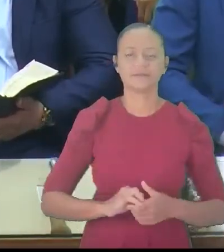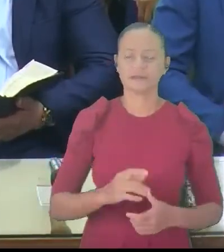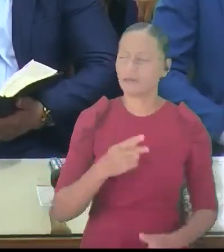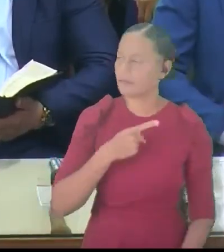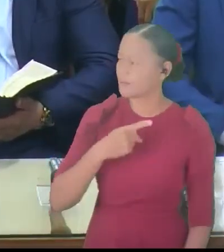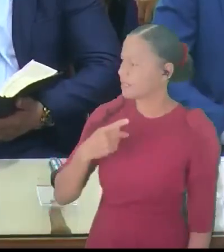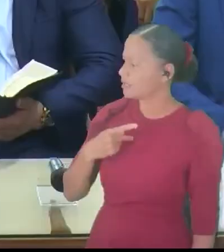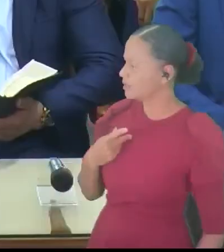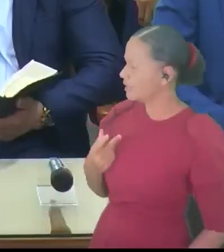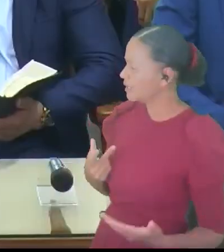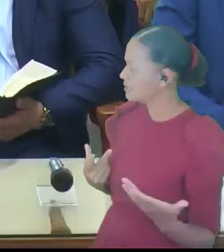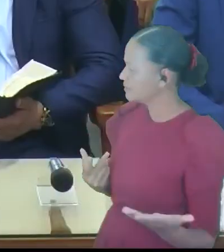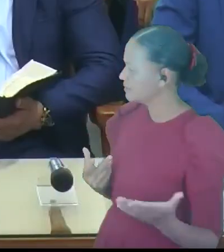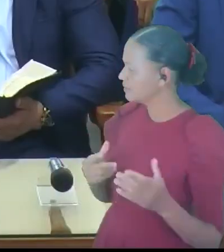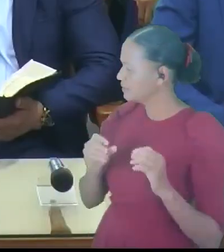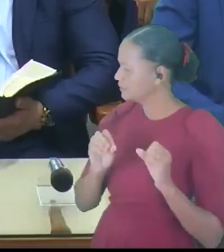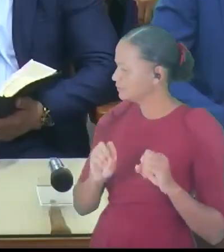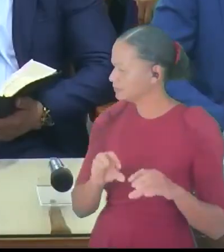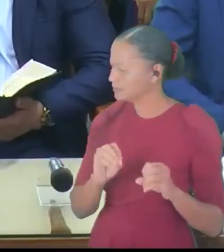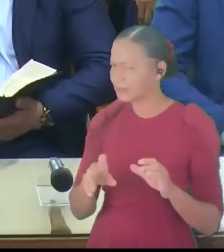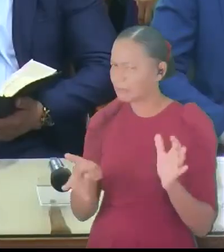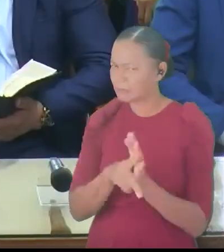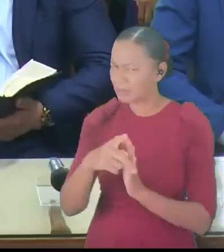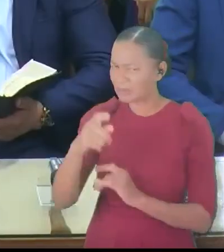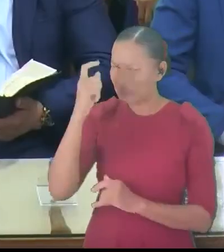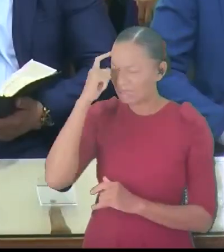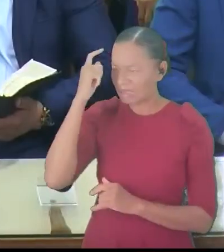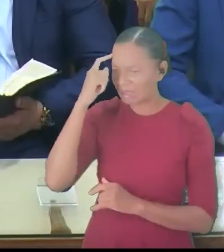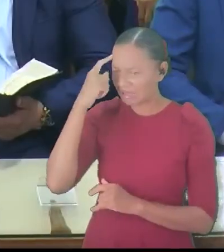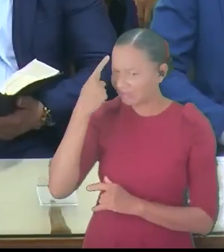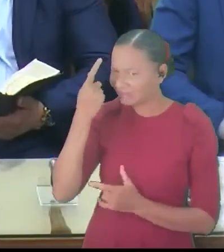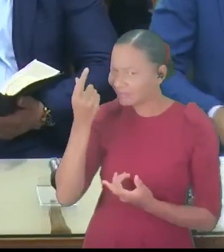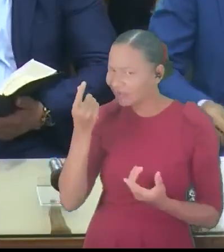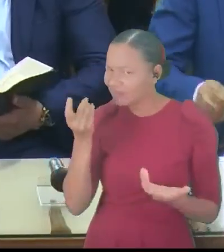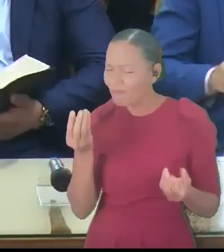Pastor, mas essa doutrina, isso ainda é da sua cabeça não? Vamos para